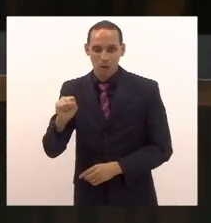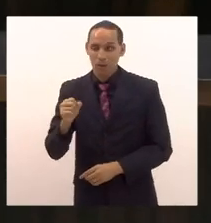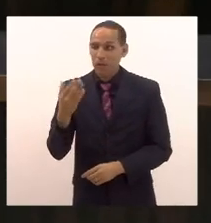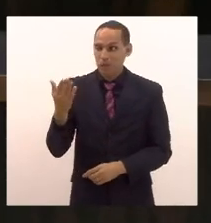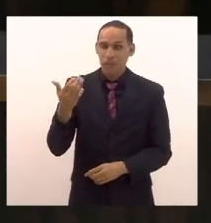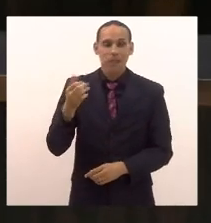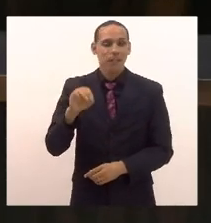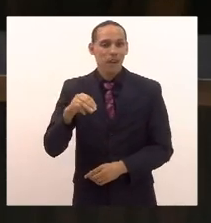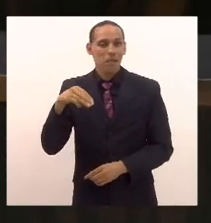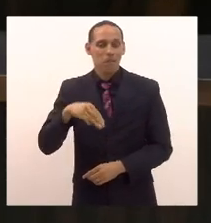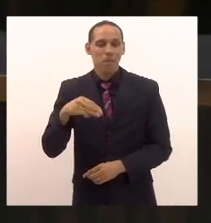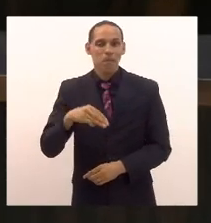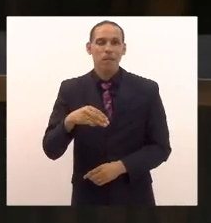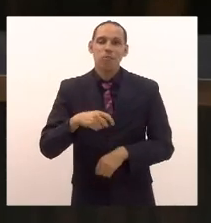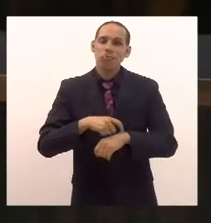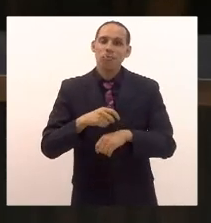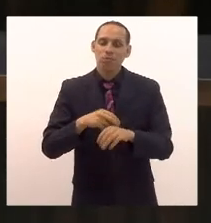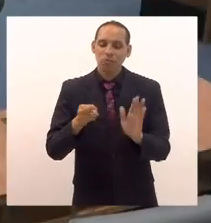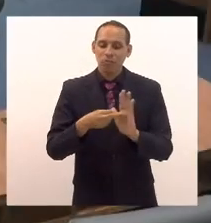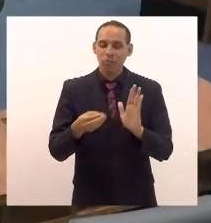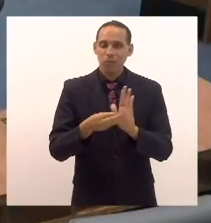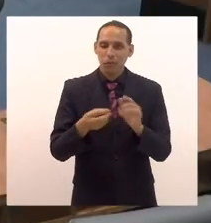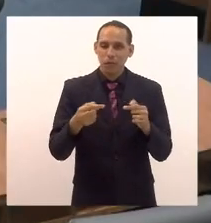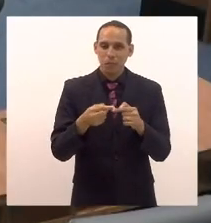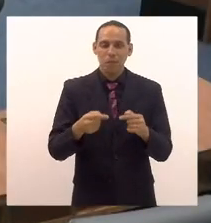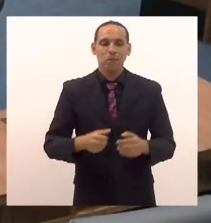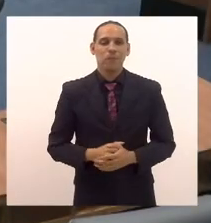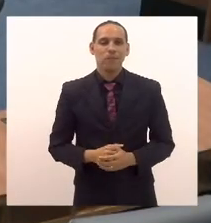minutos do tempo regimental